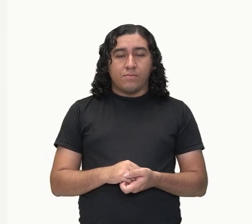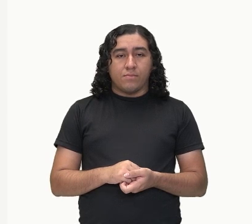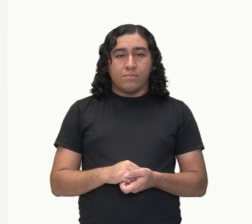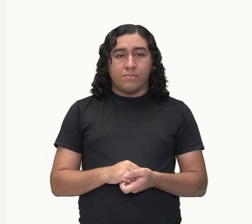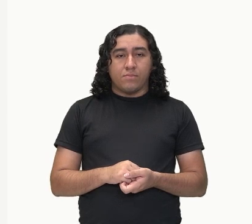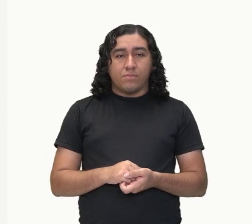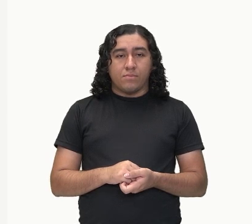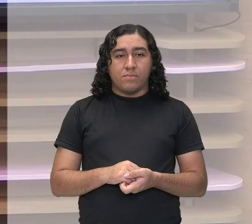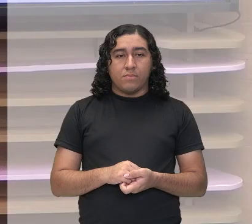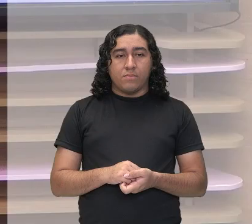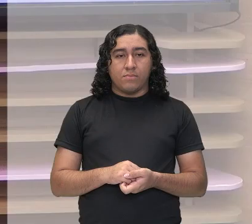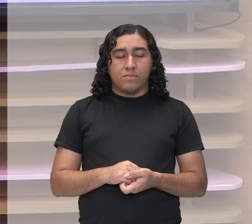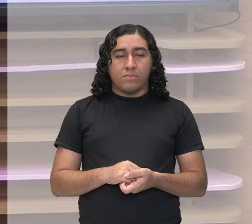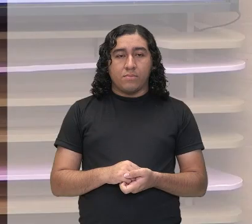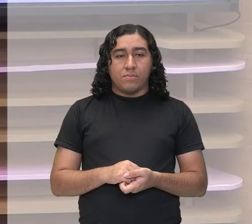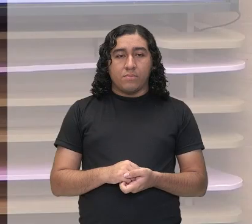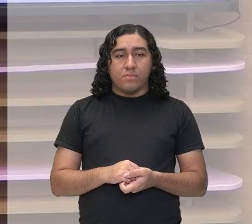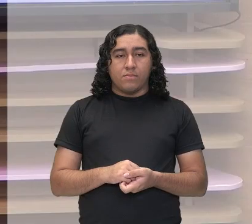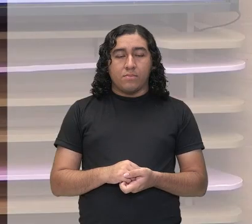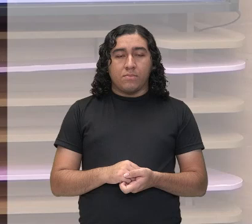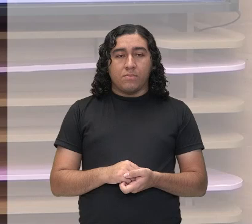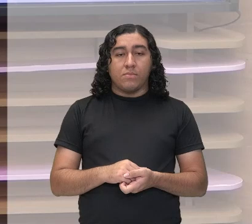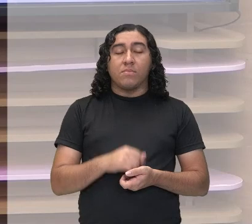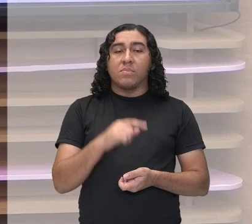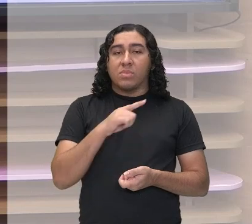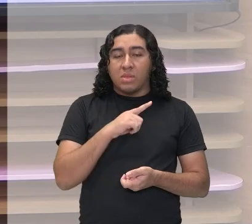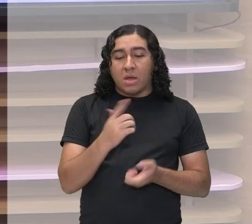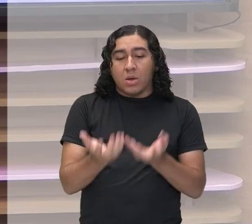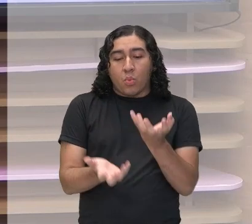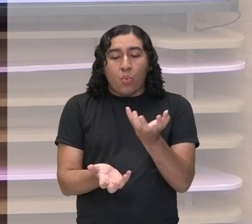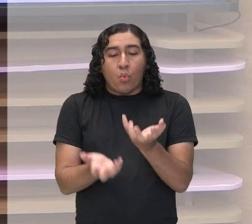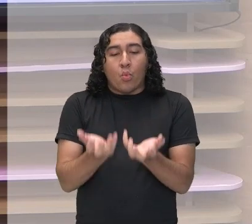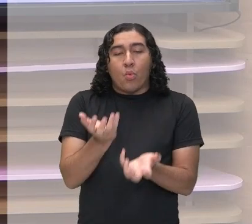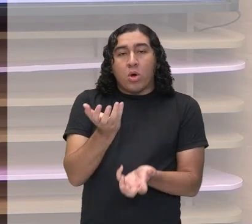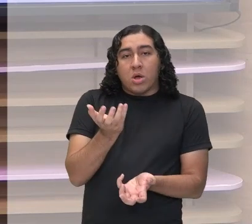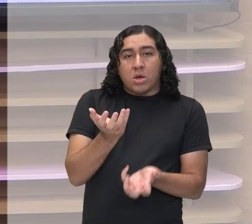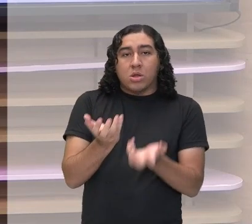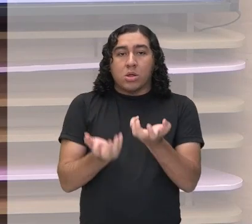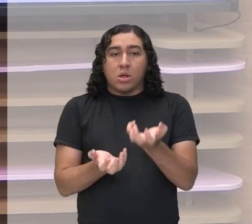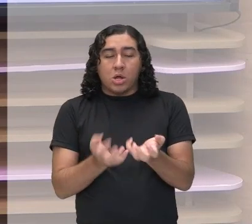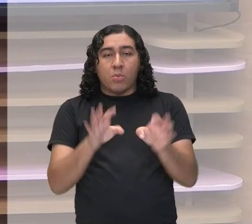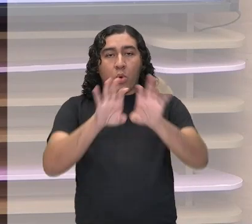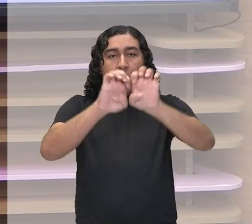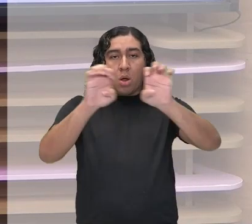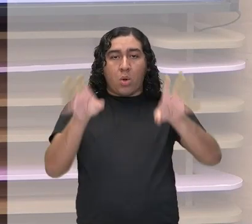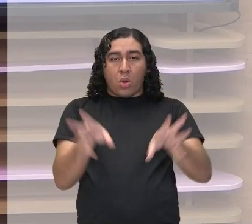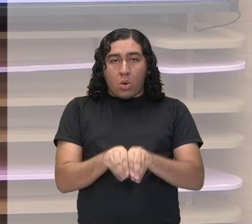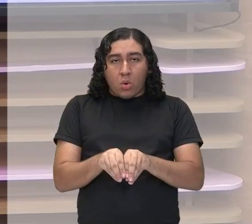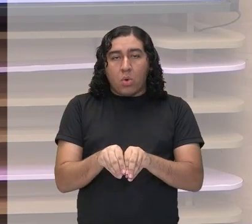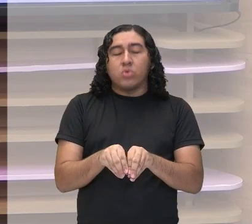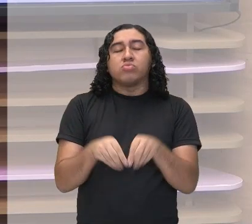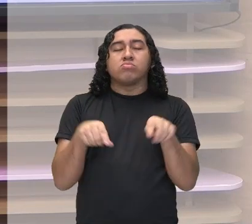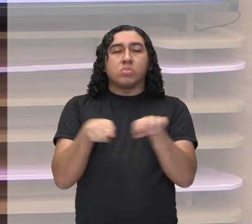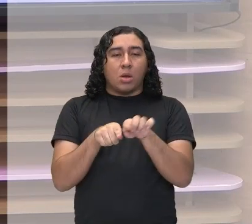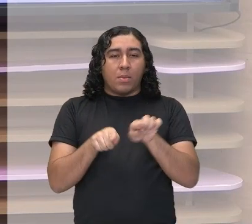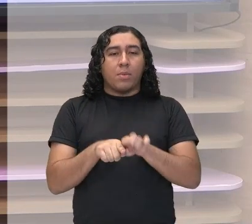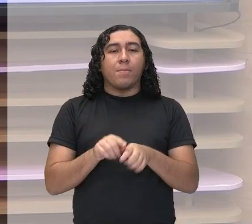existir essa questão do equilíbrio ecológico, vai existir a predação, por exemplo, e aí